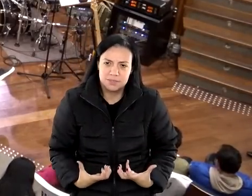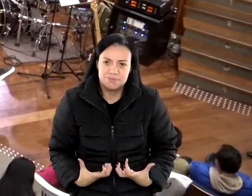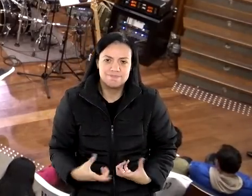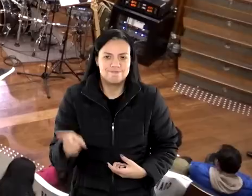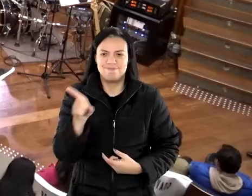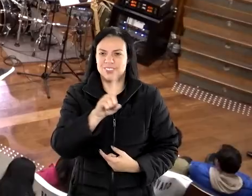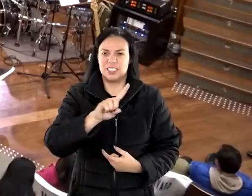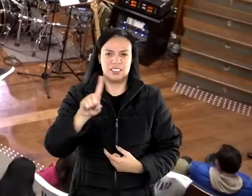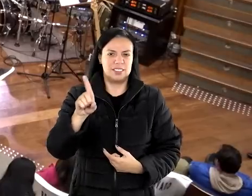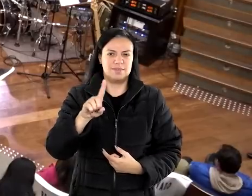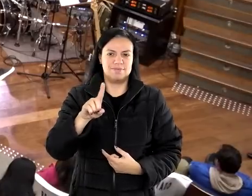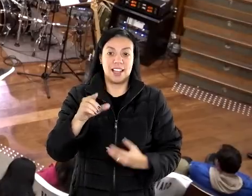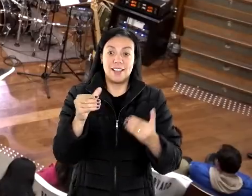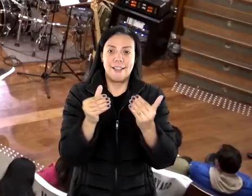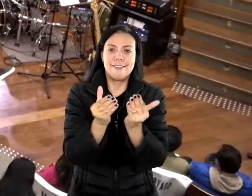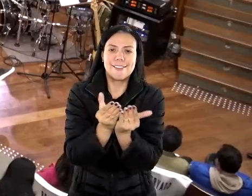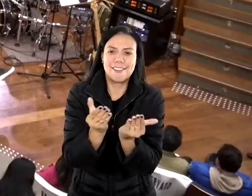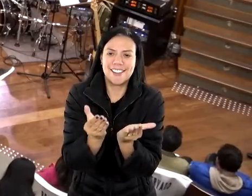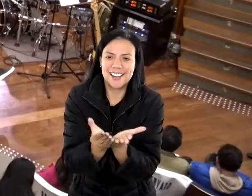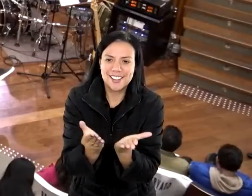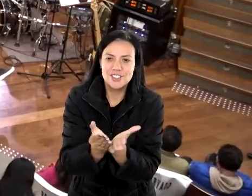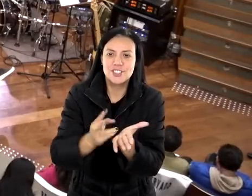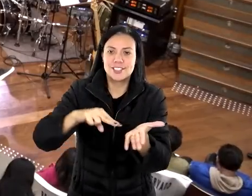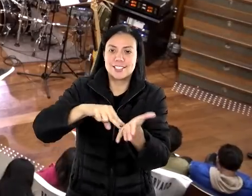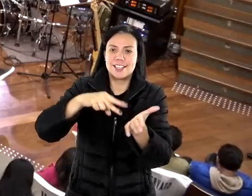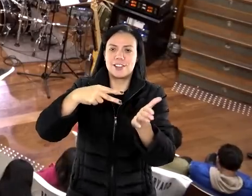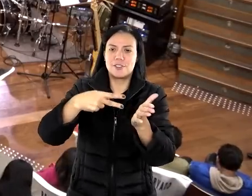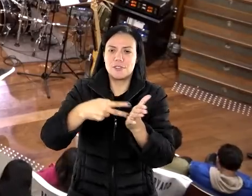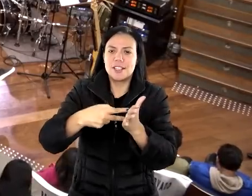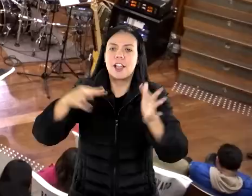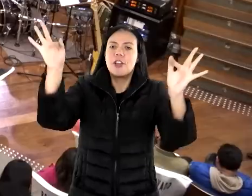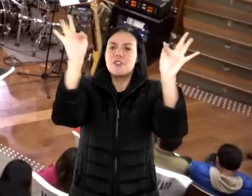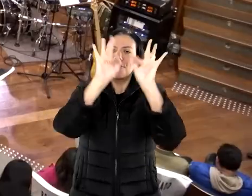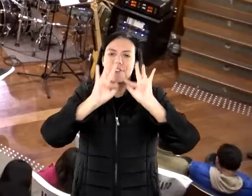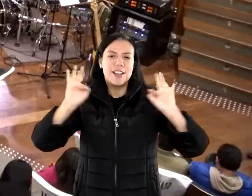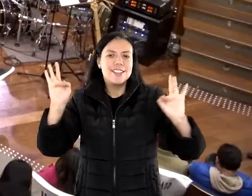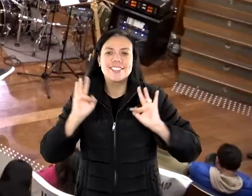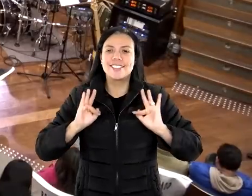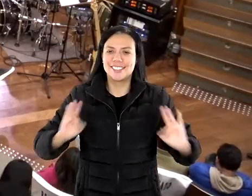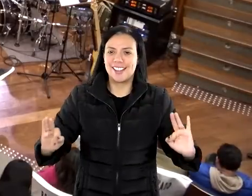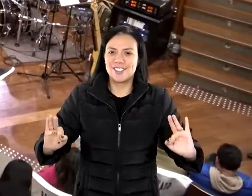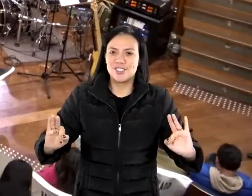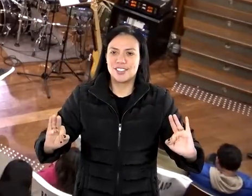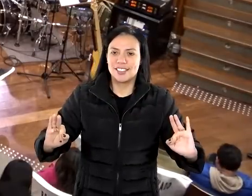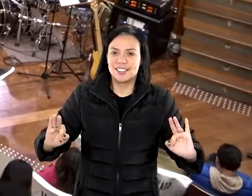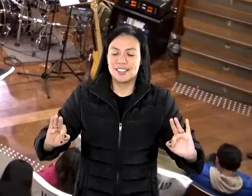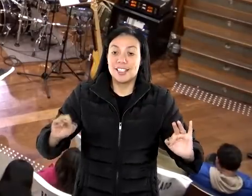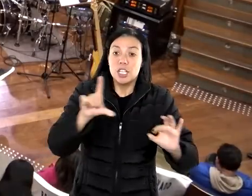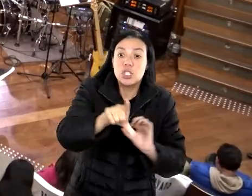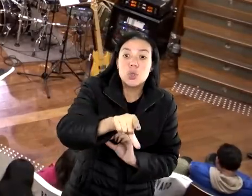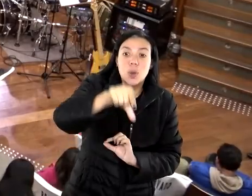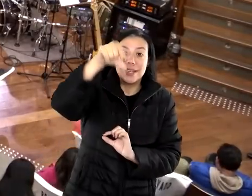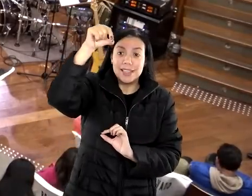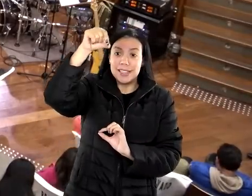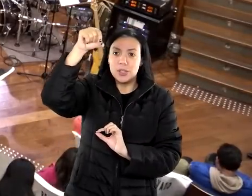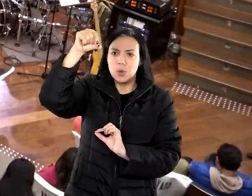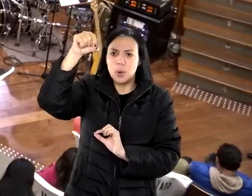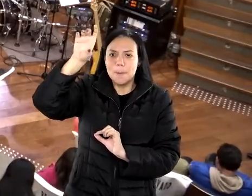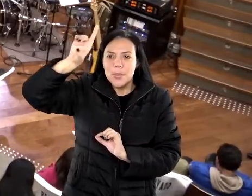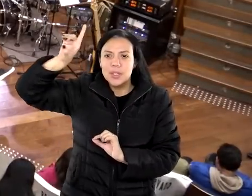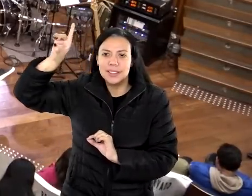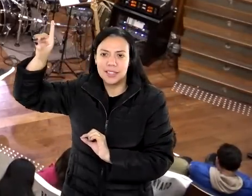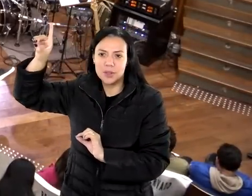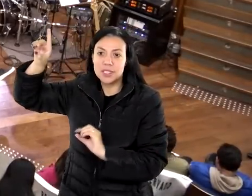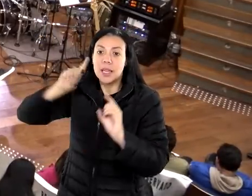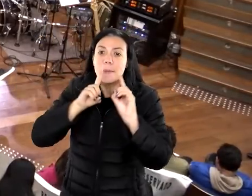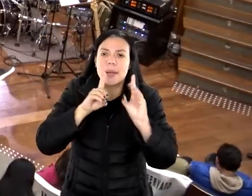Bem-aventurado, feliz. Feliz aquele que foi escolhido por Deus para ser discípulo dele, para aprender dele, para